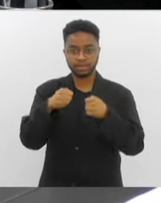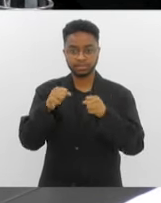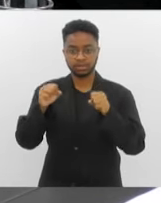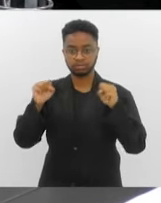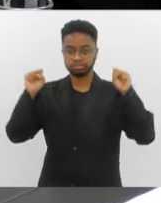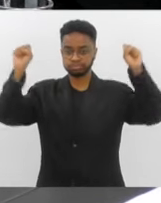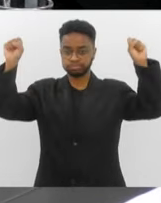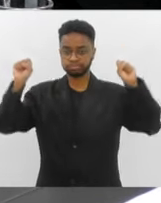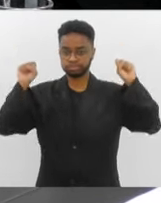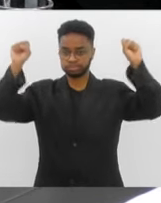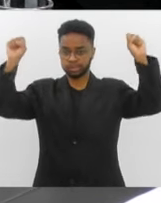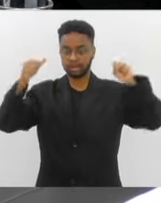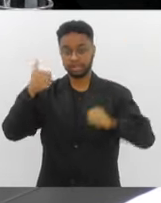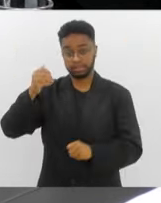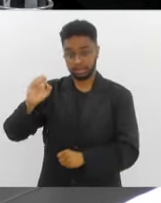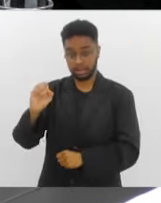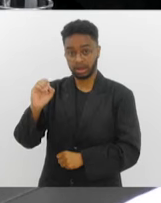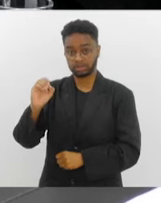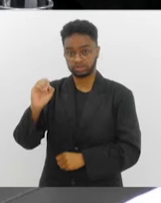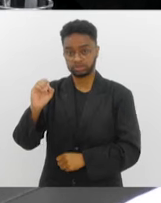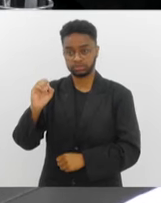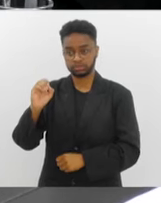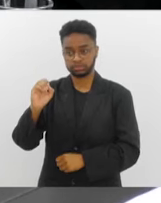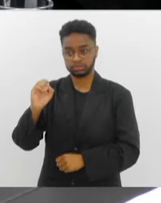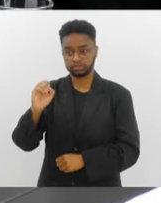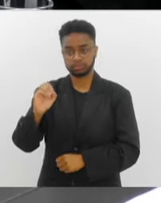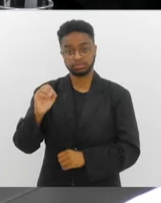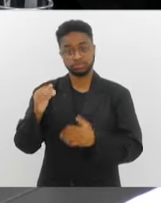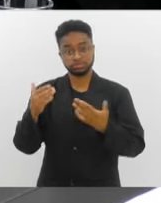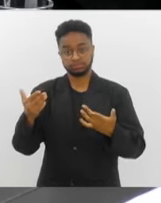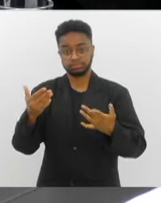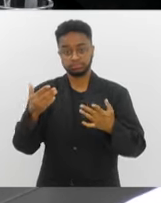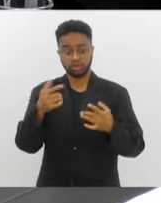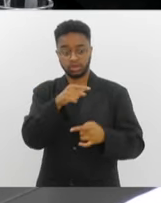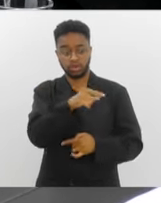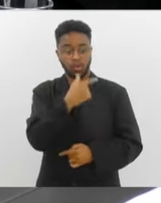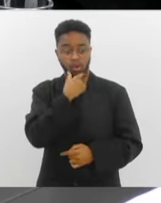barras. É uma coisa que é